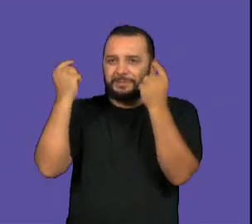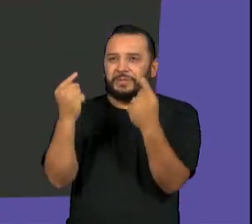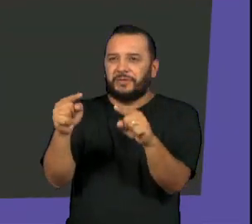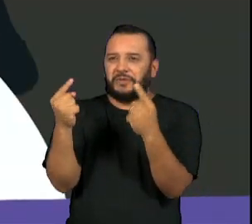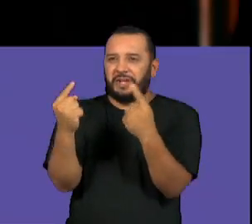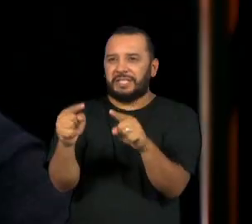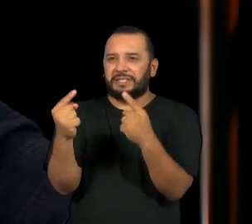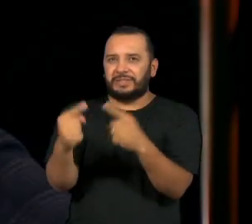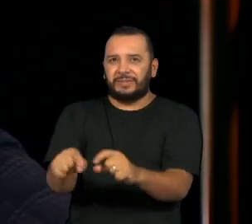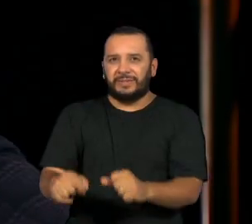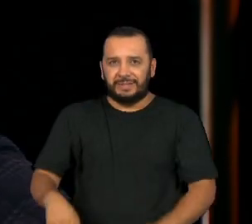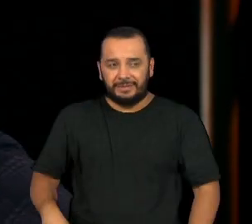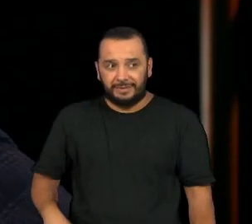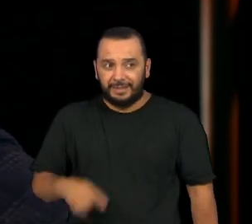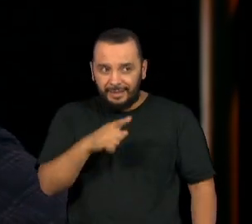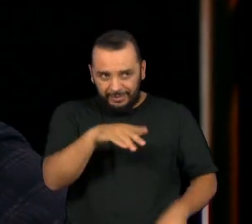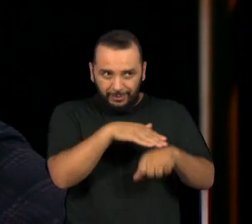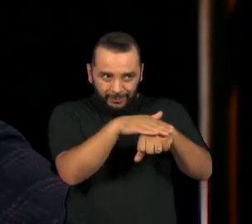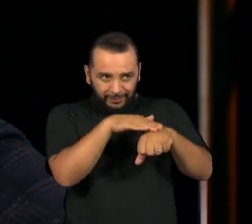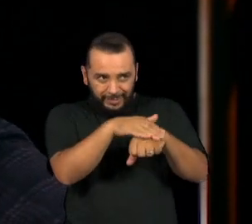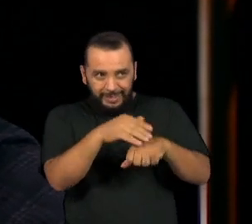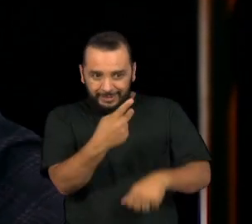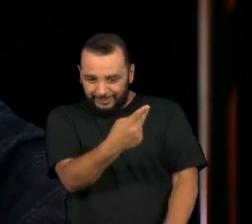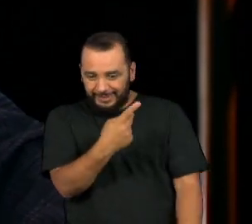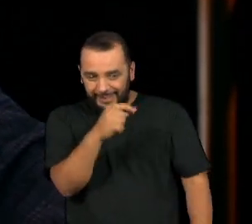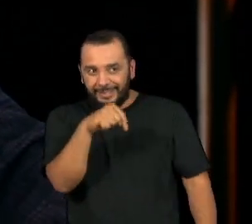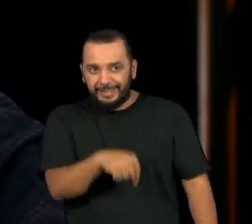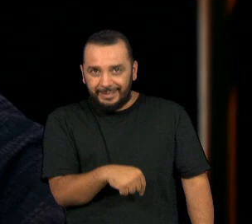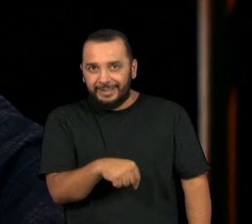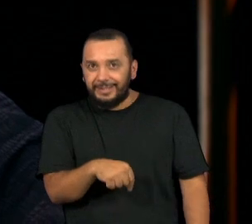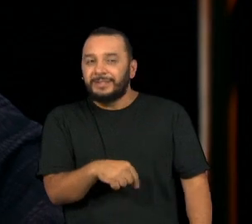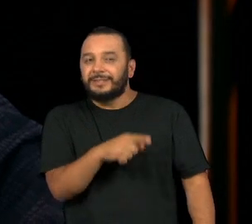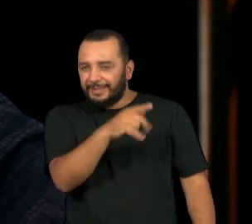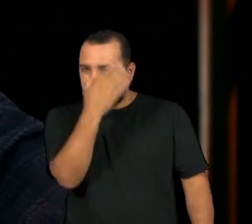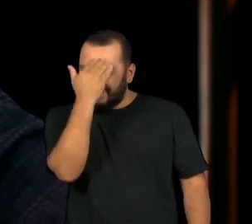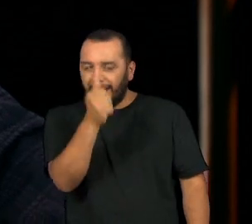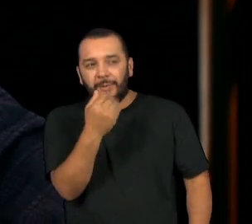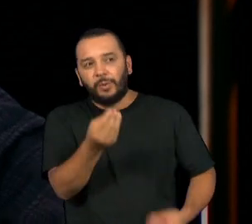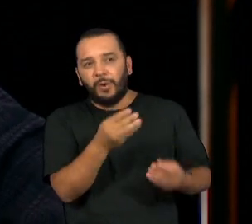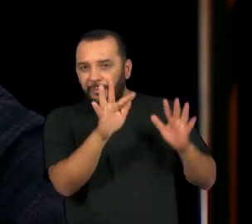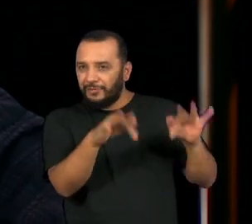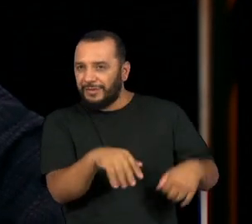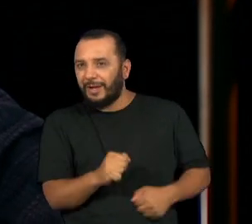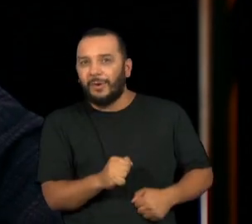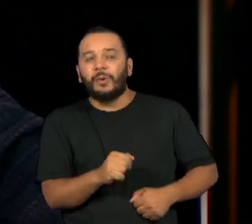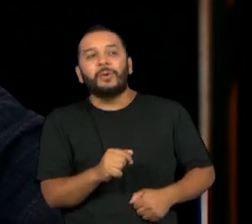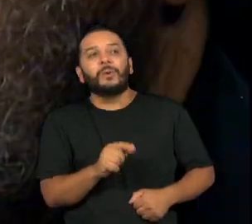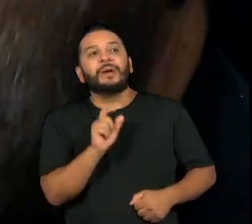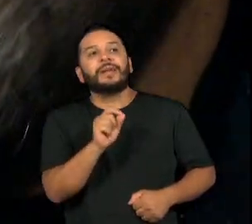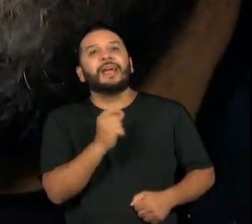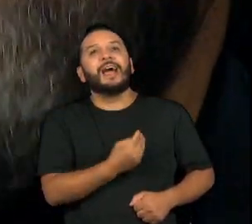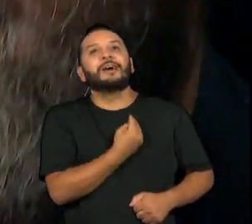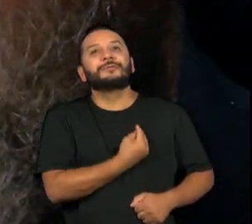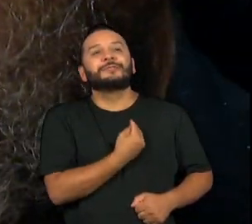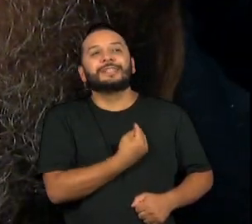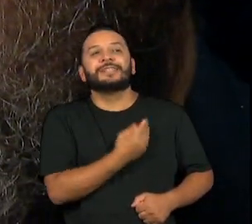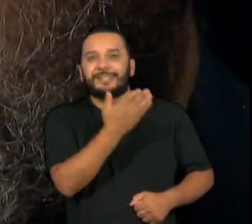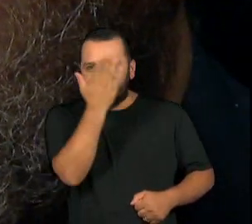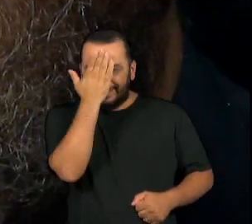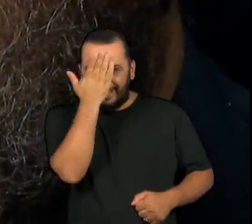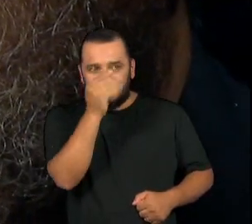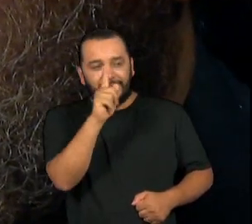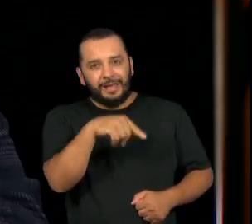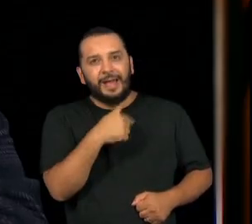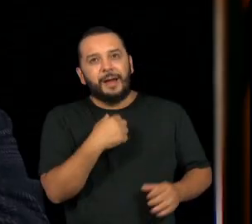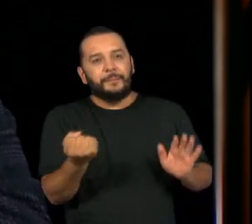provocações. Essa conversa nossa aqui, vocês já sabem onde vai terminar, né? O que é a vida, que é a marca